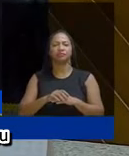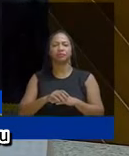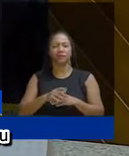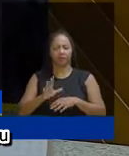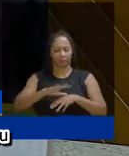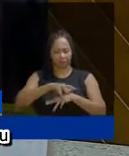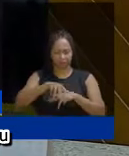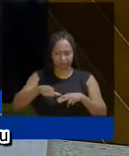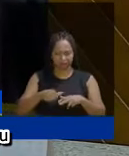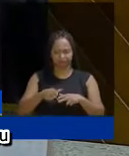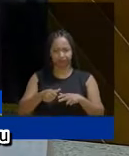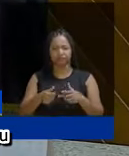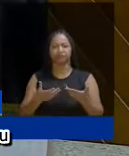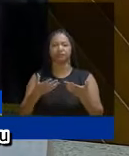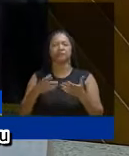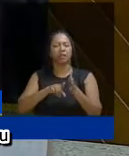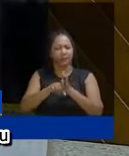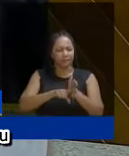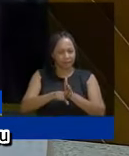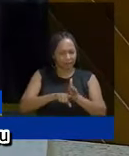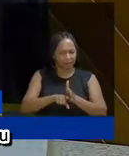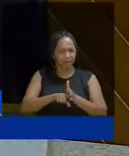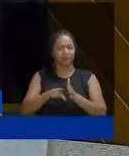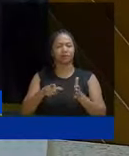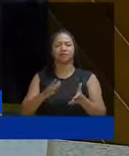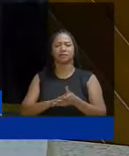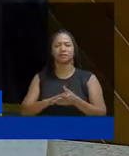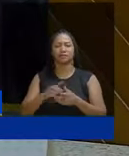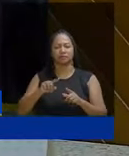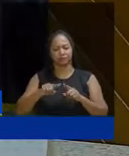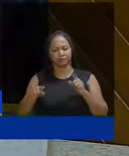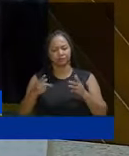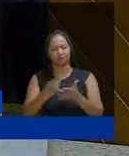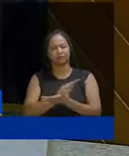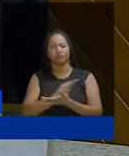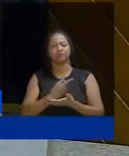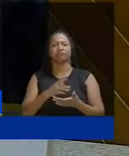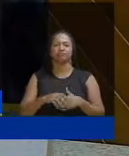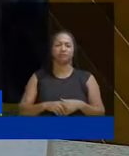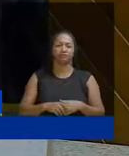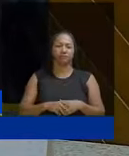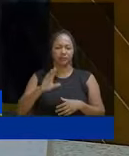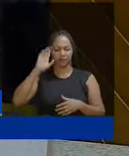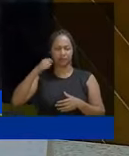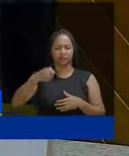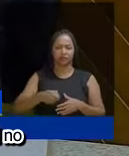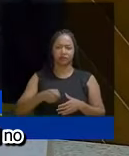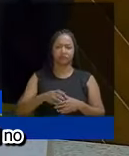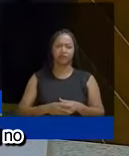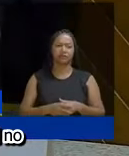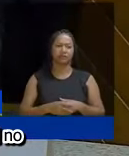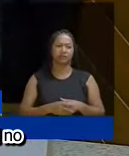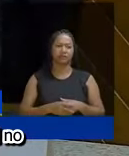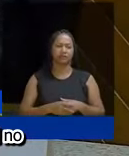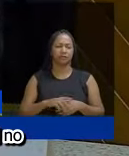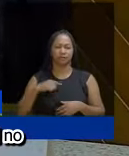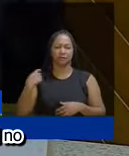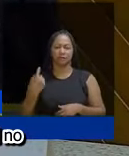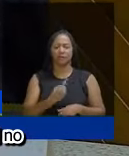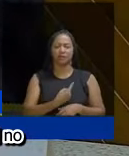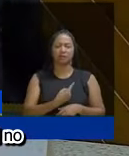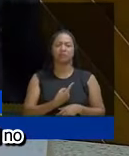lhe competido, porém, analisar o acerto ou desacerto da decisão. Nesse sentido, nós